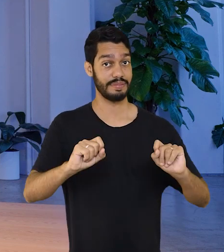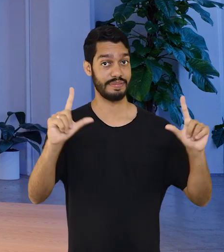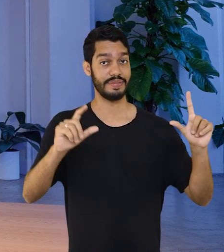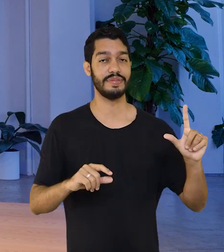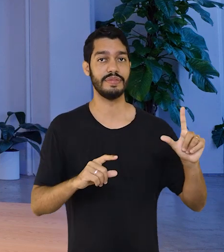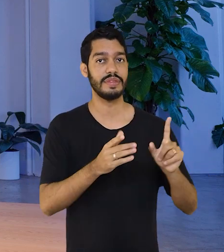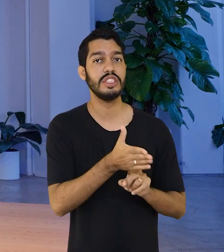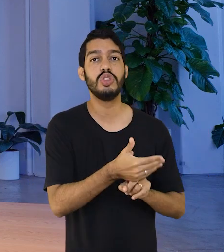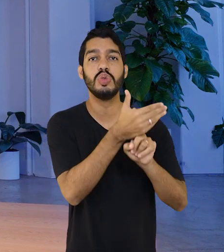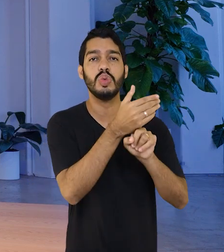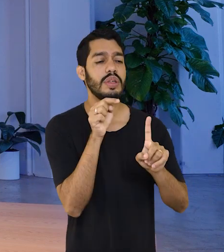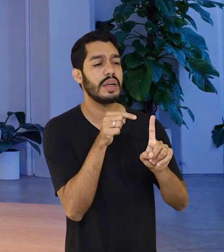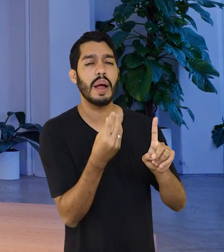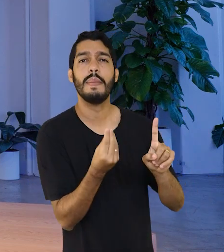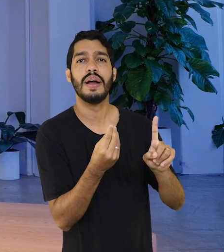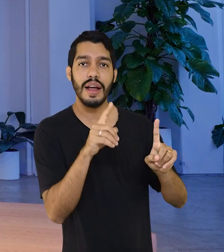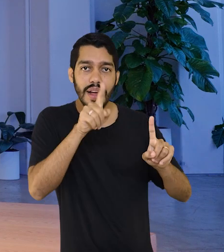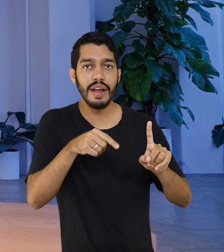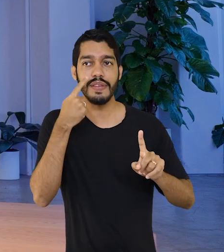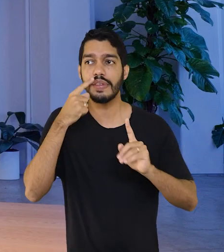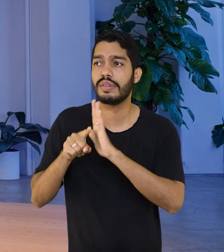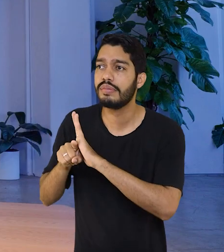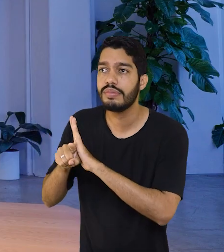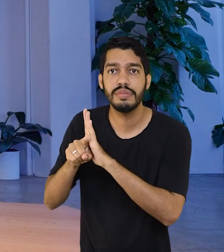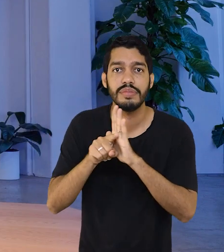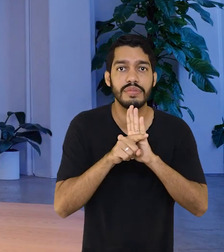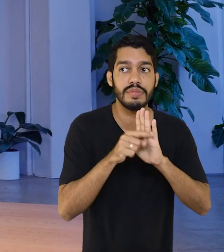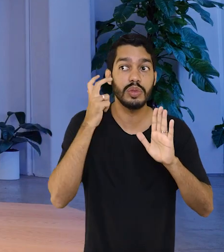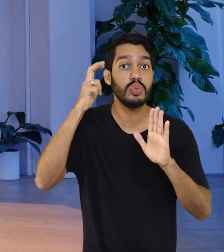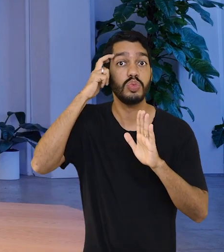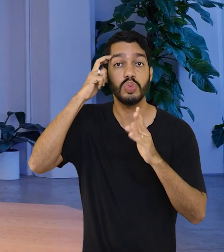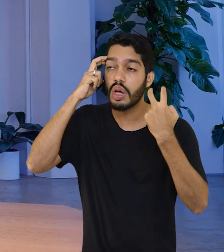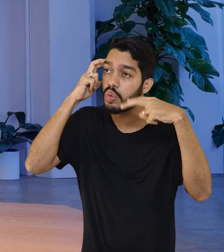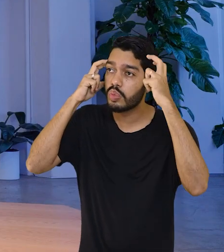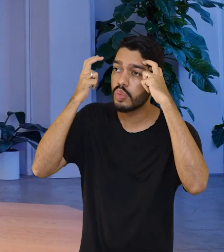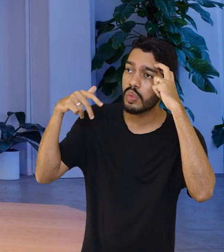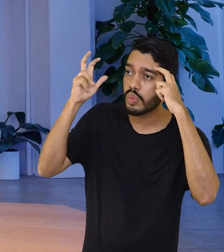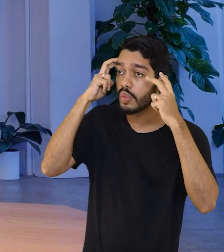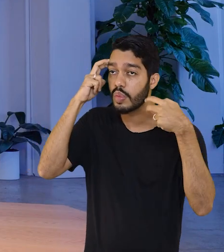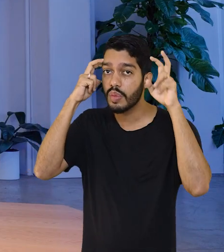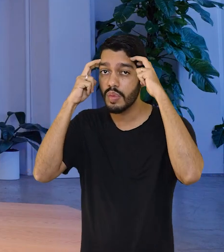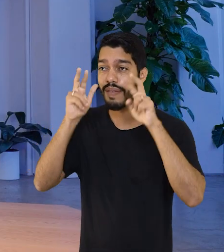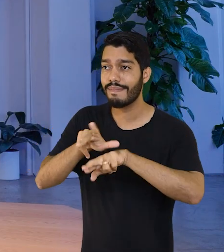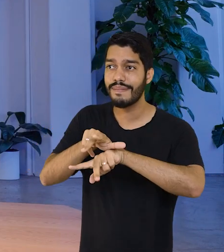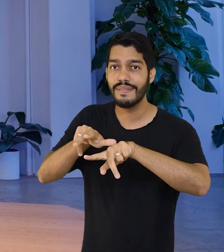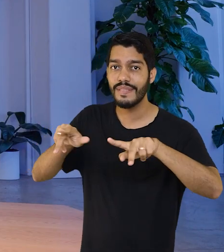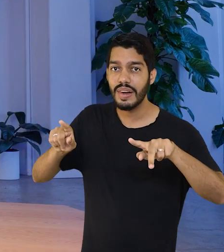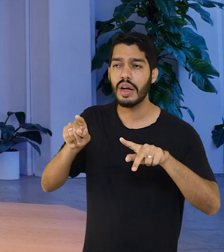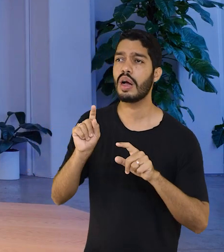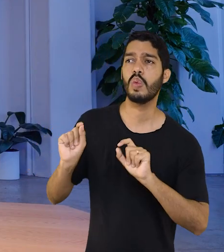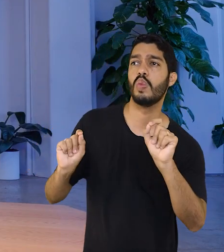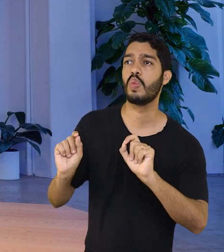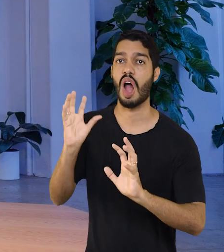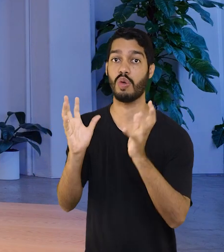vendo na tela. Tá? O que a nossa tecnologia faz no final do dia é mapear o que está acontecendo na cultura. Isso é a inteligência